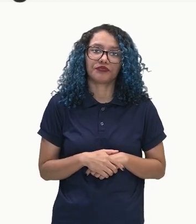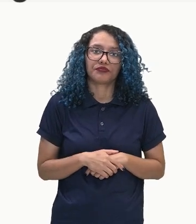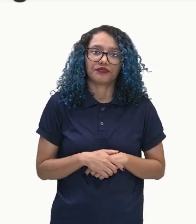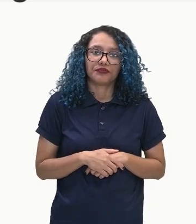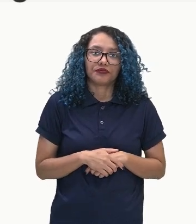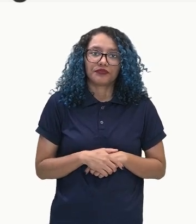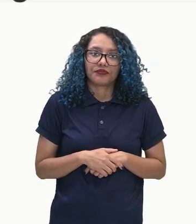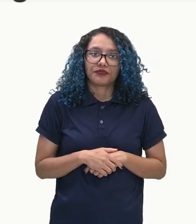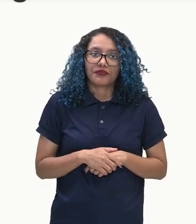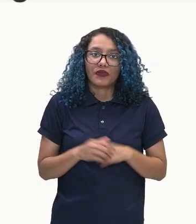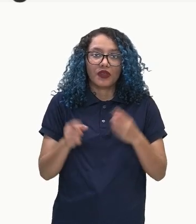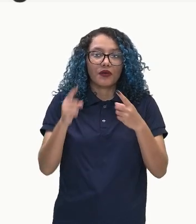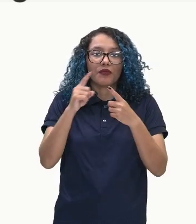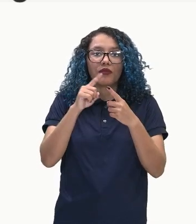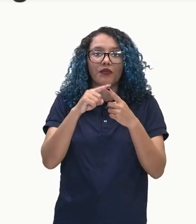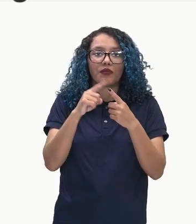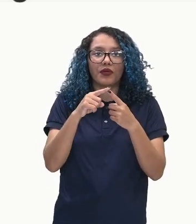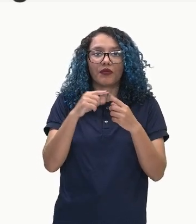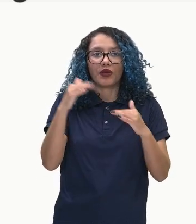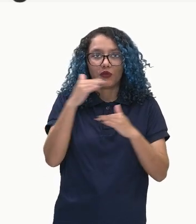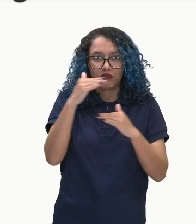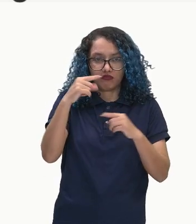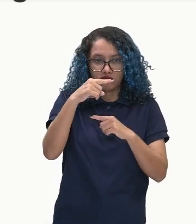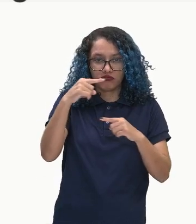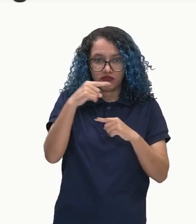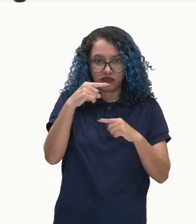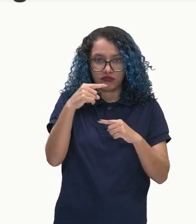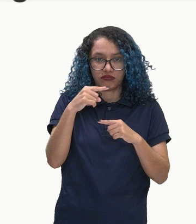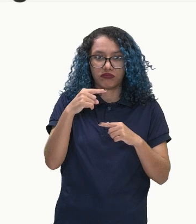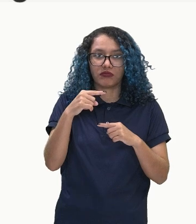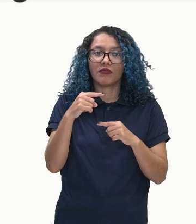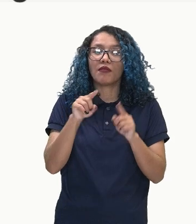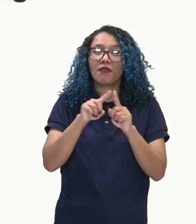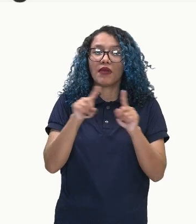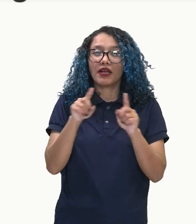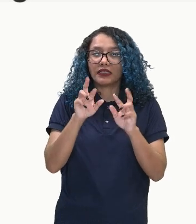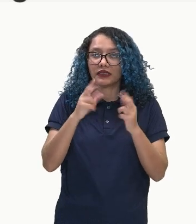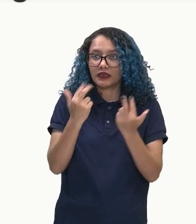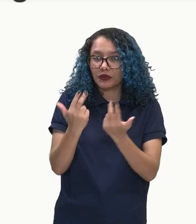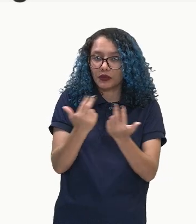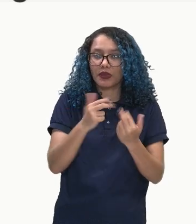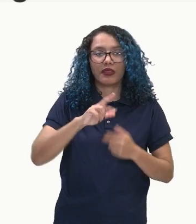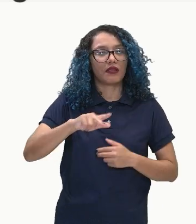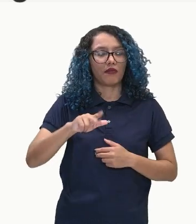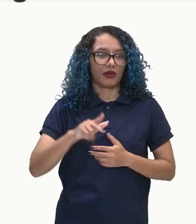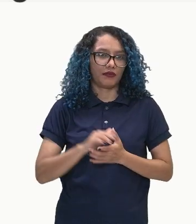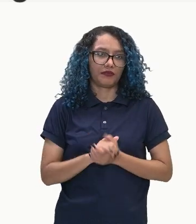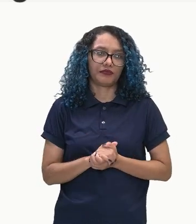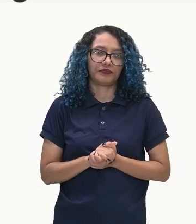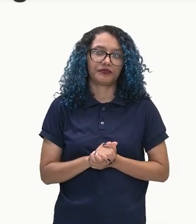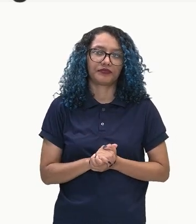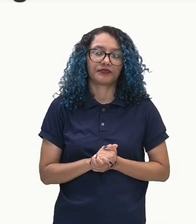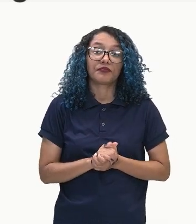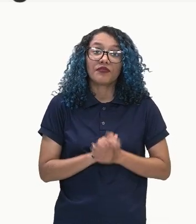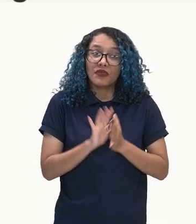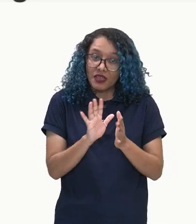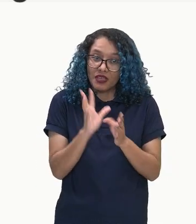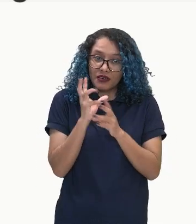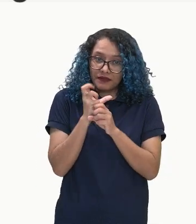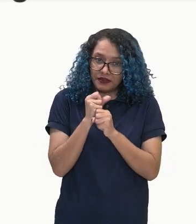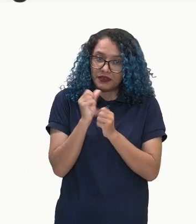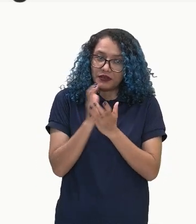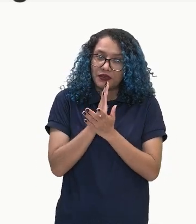não paralelos, não são iguais. Tudo bem? Bom, relembramos um pouquinho aqui da classificação